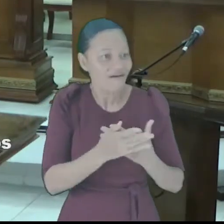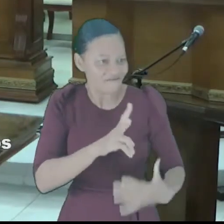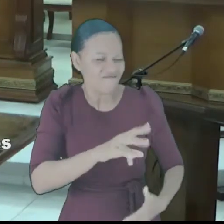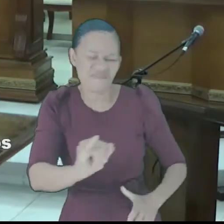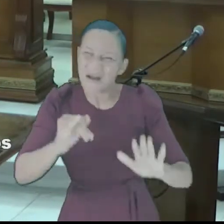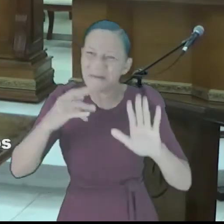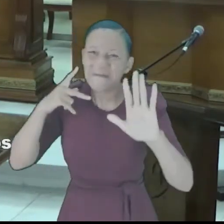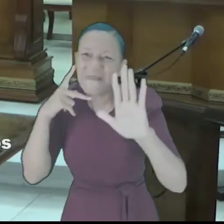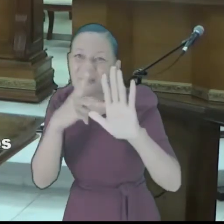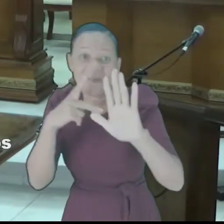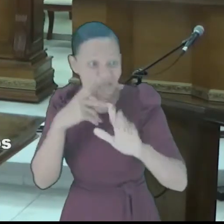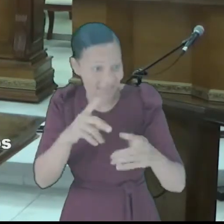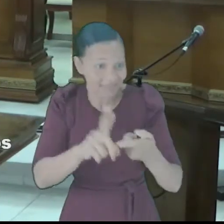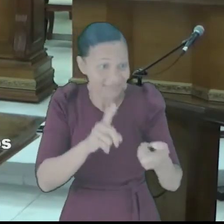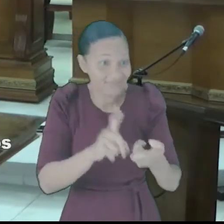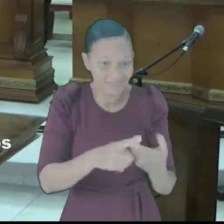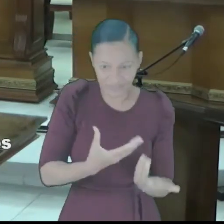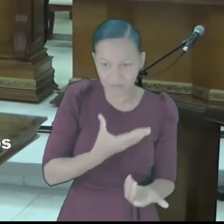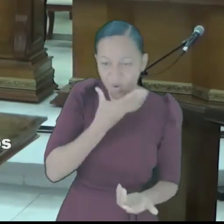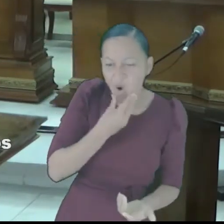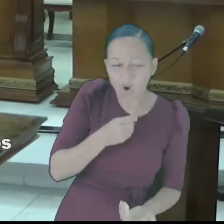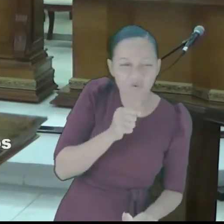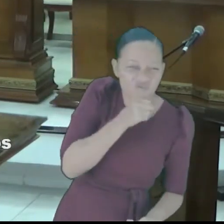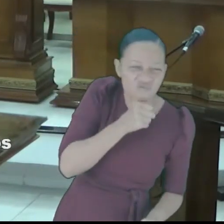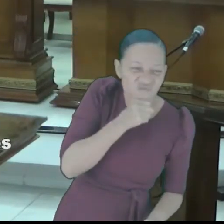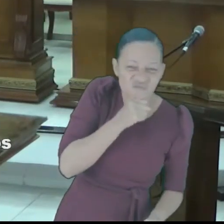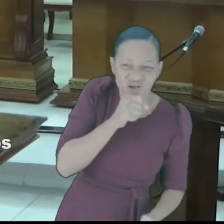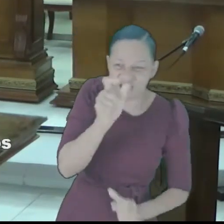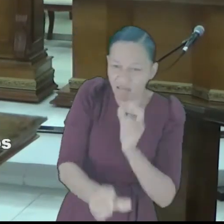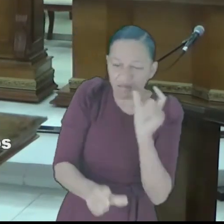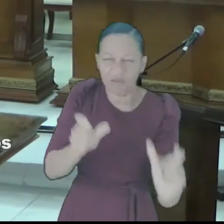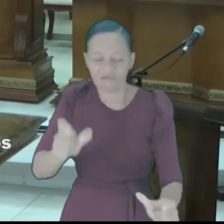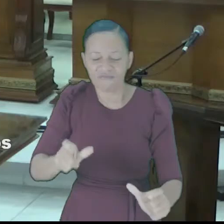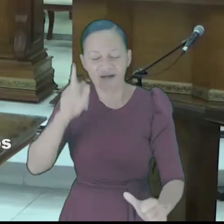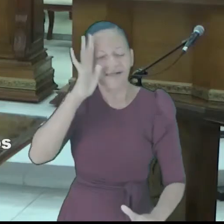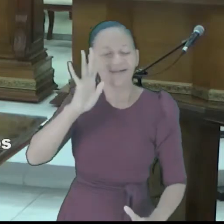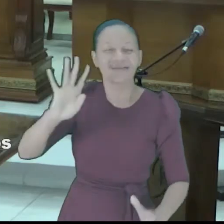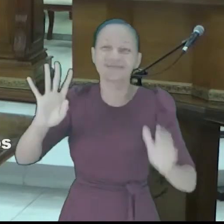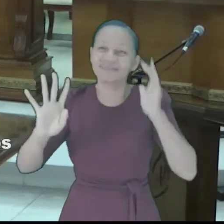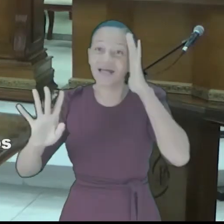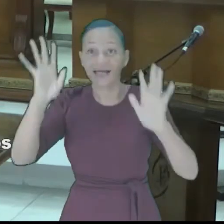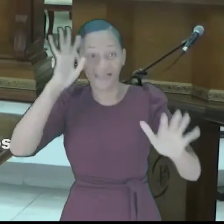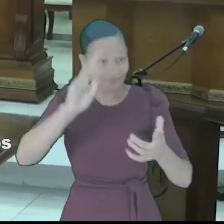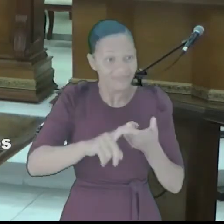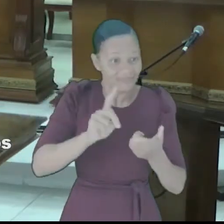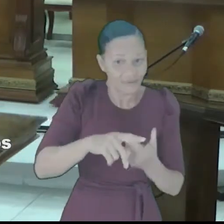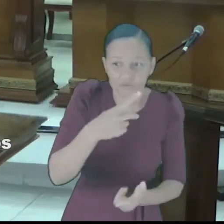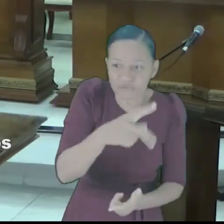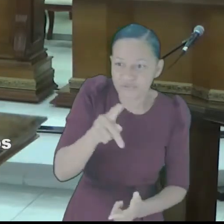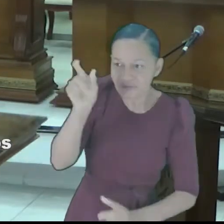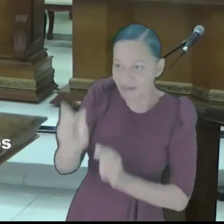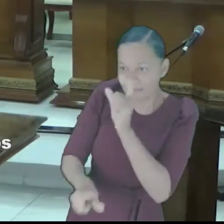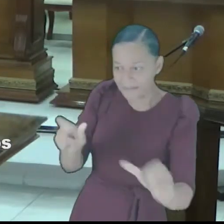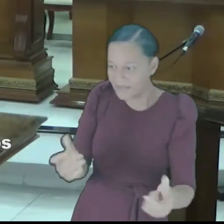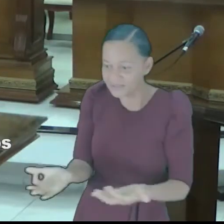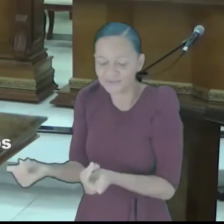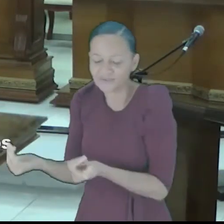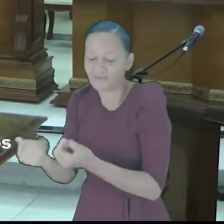profetizarão, os vossos velhos terão sonhos, os vossos jovens